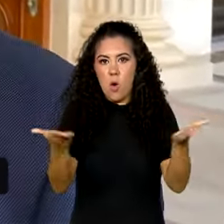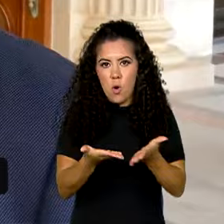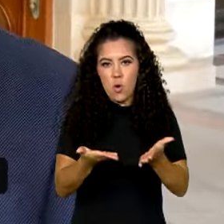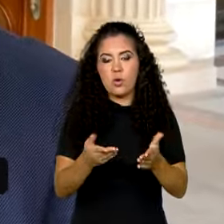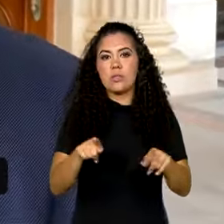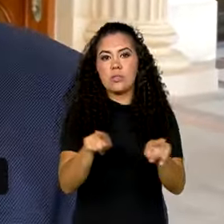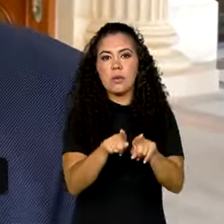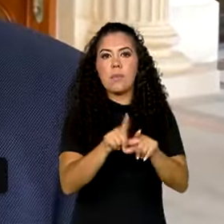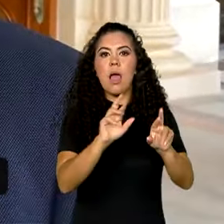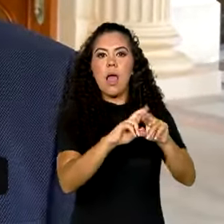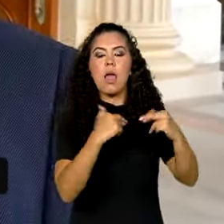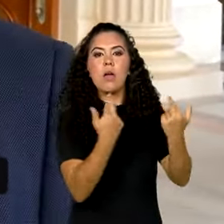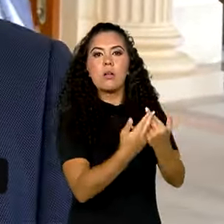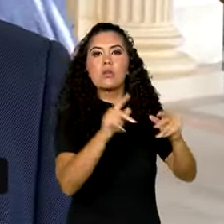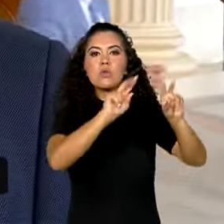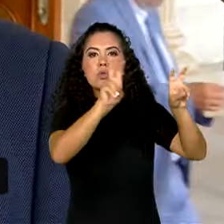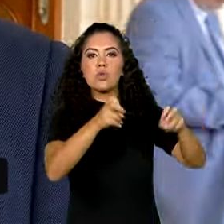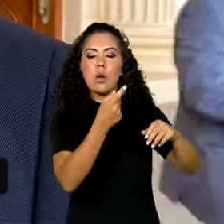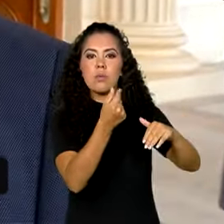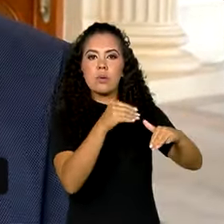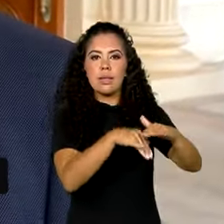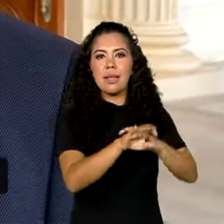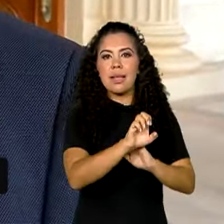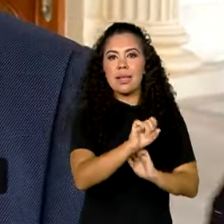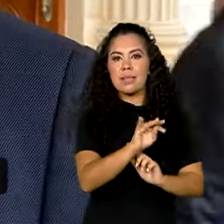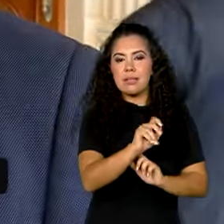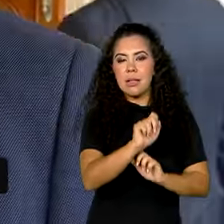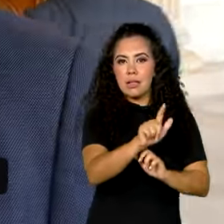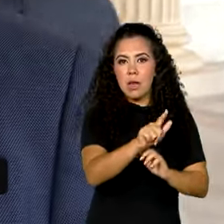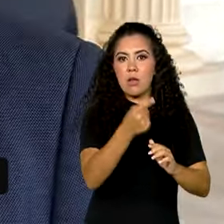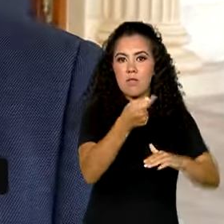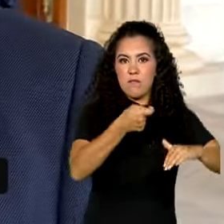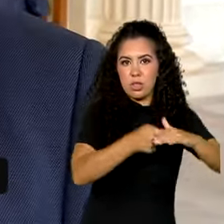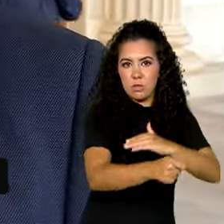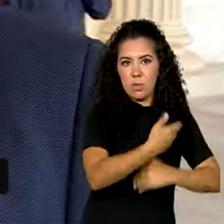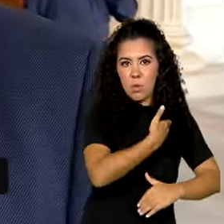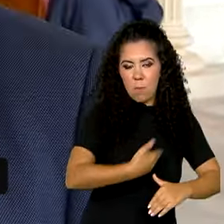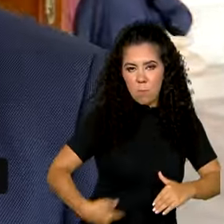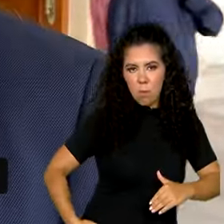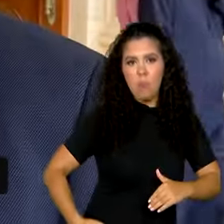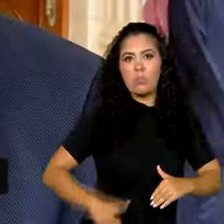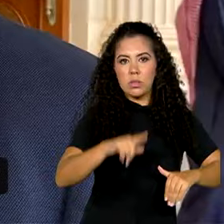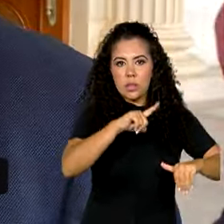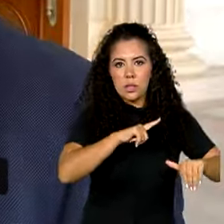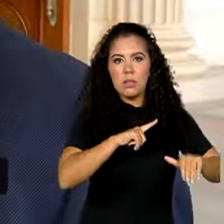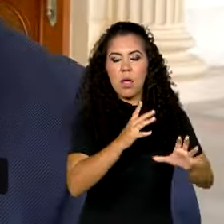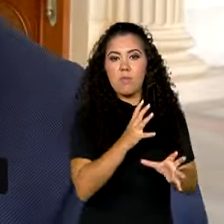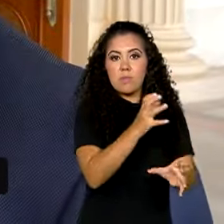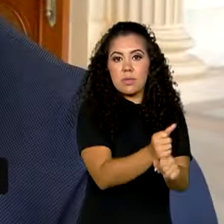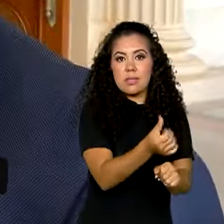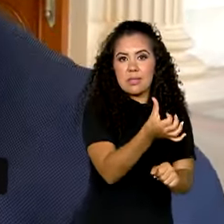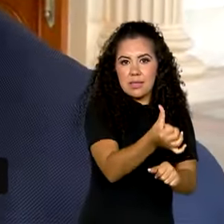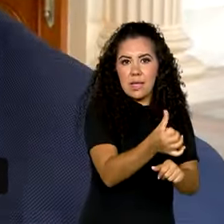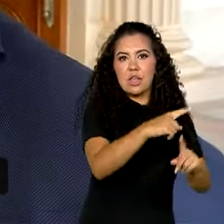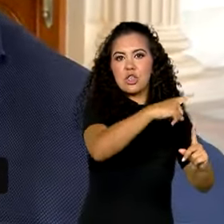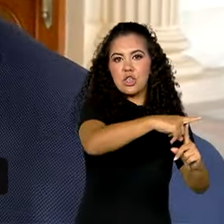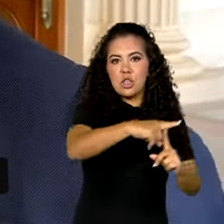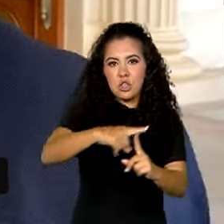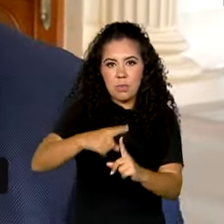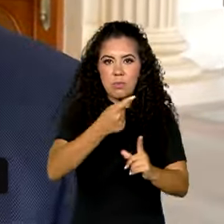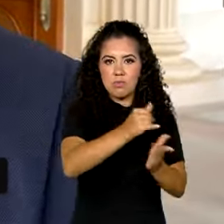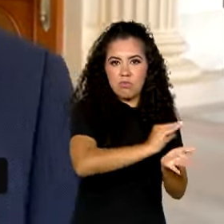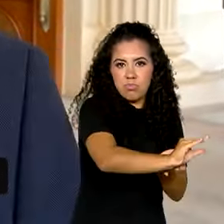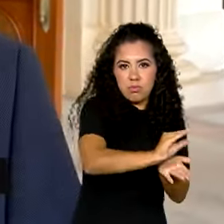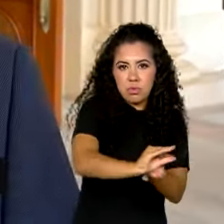com o Fundo Estatal de Investimento Público, que coordena os outros seis fundos de investimento. Eles